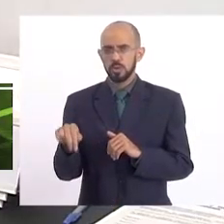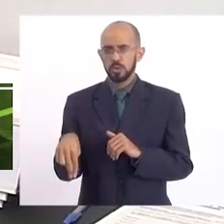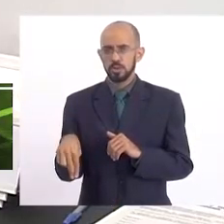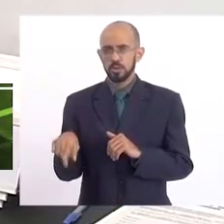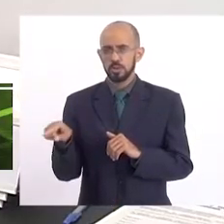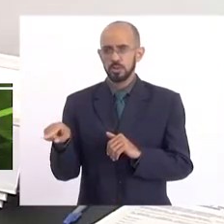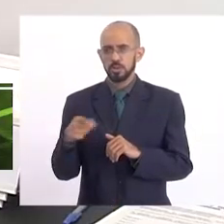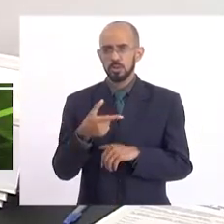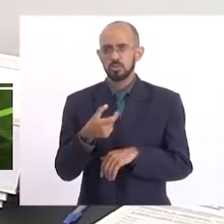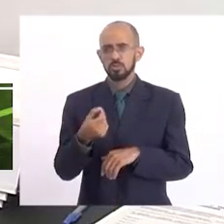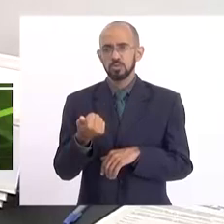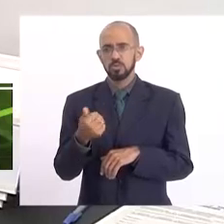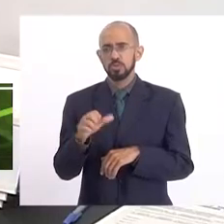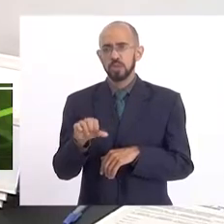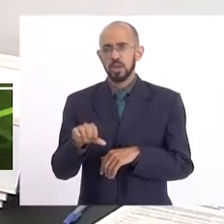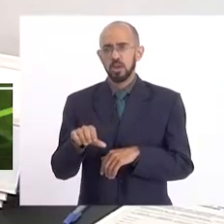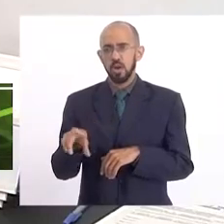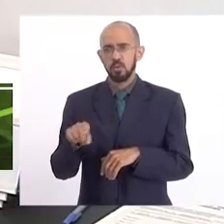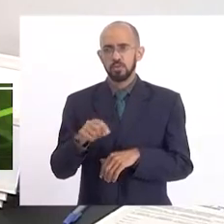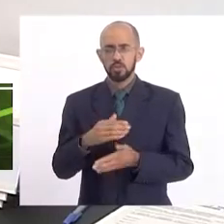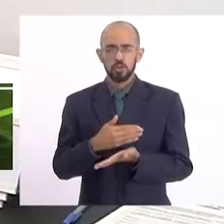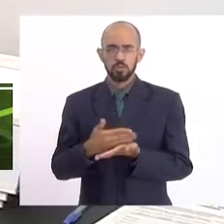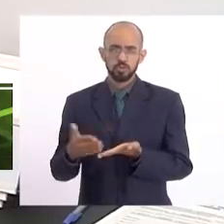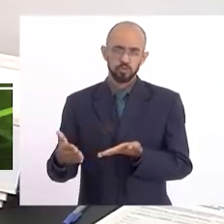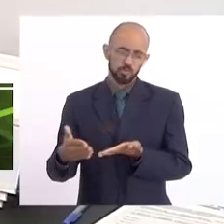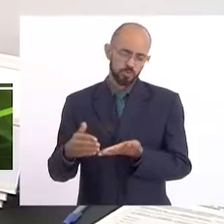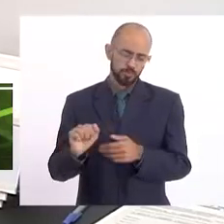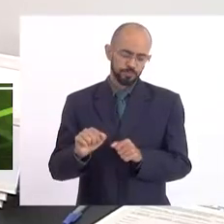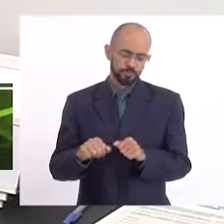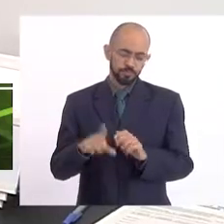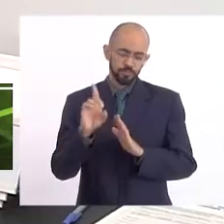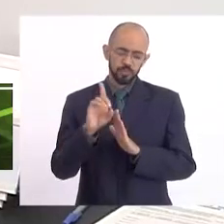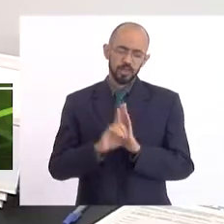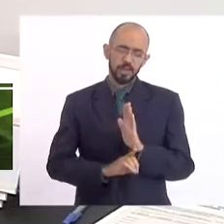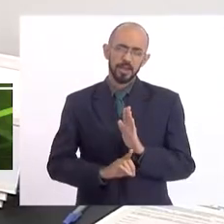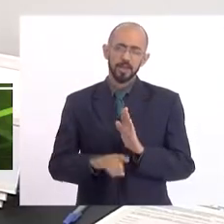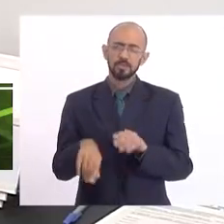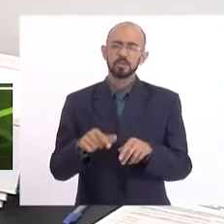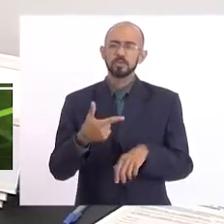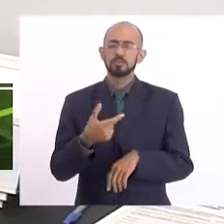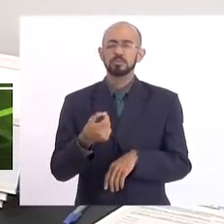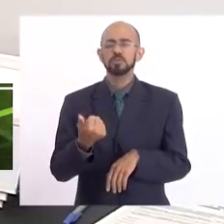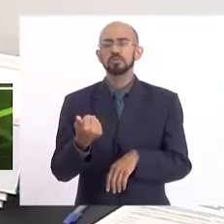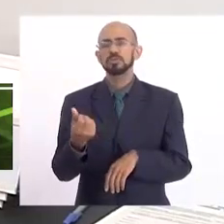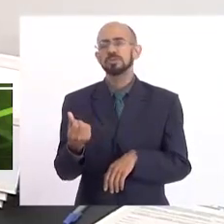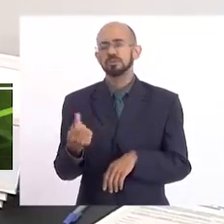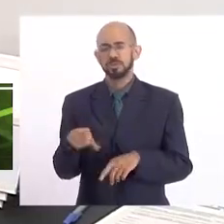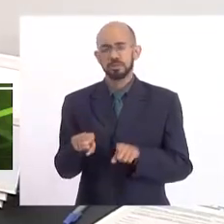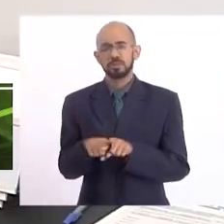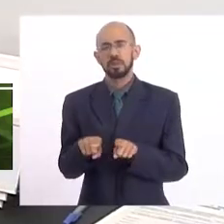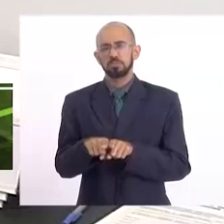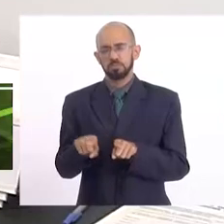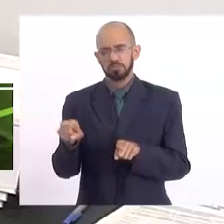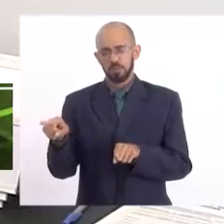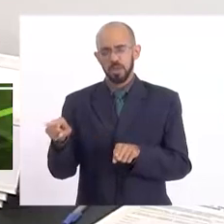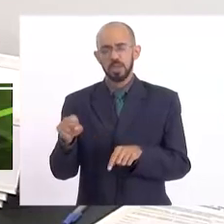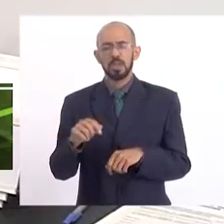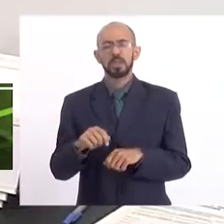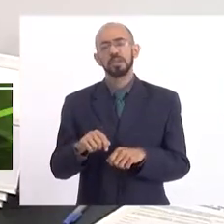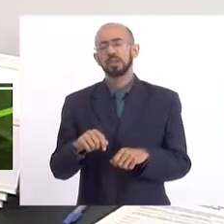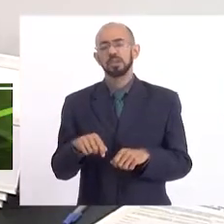já deu seguimento, né, desde 2016 teve o decreto de calamidade financeira, então o senhor colocou essa lei em 2019